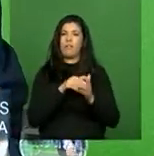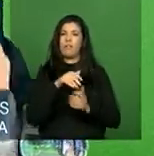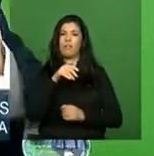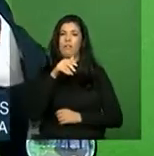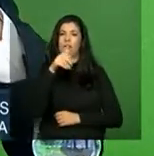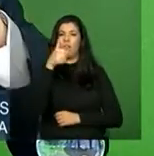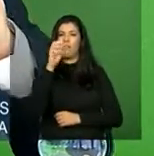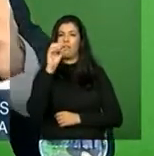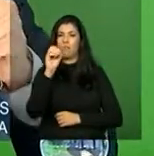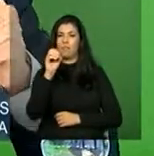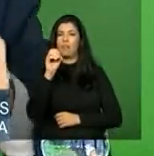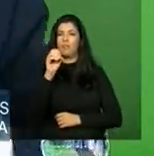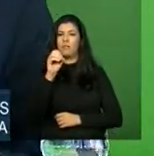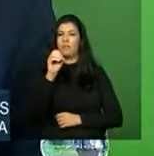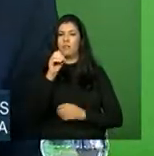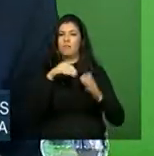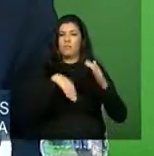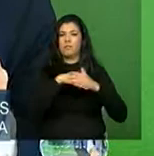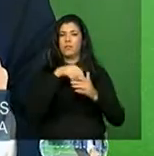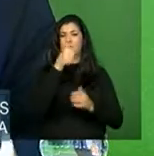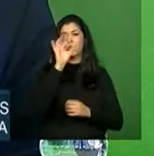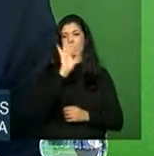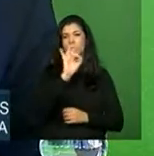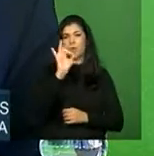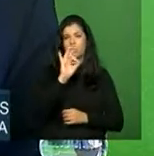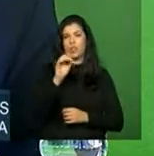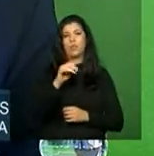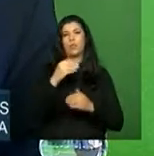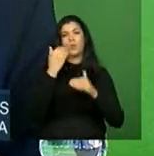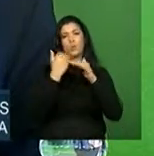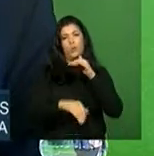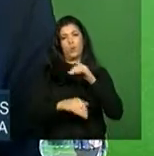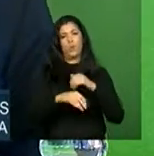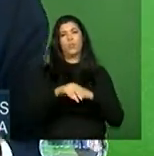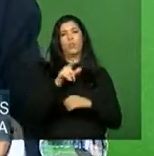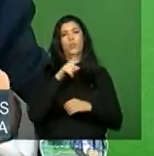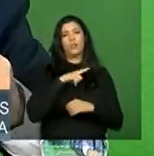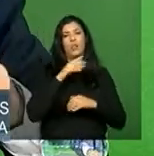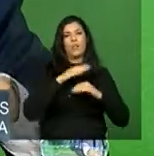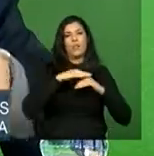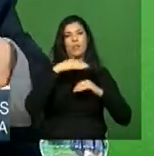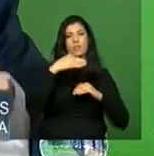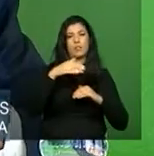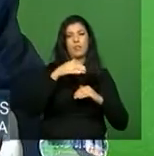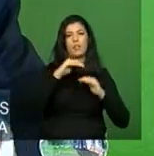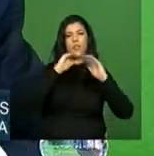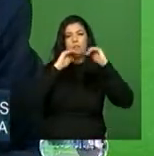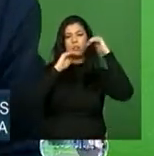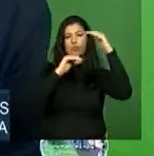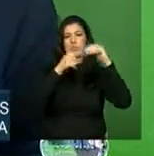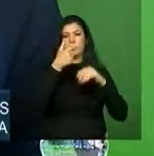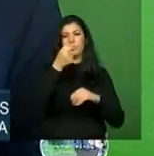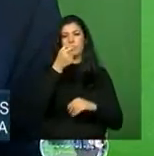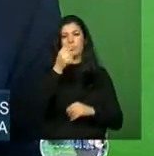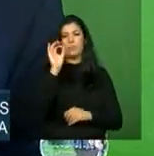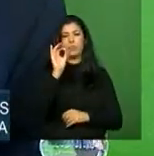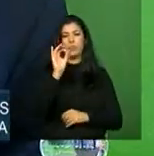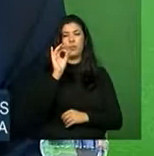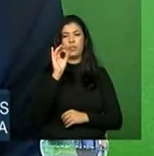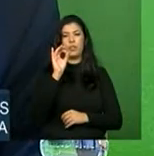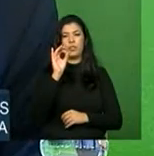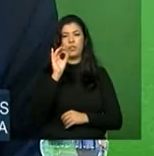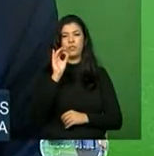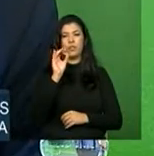prêmio economizou de 15 a 20 Vinte por cento de prêmio e acima dos vinte